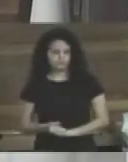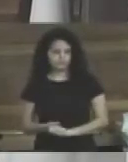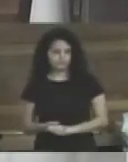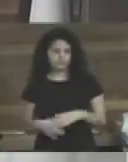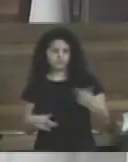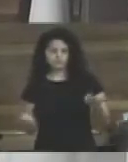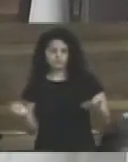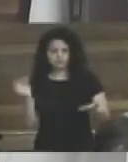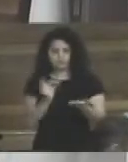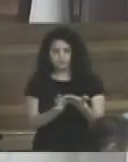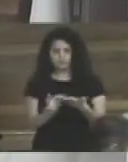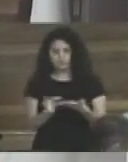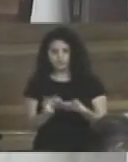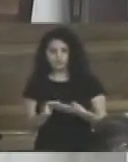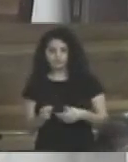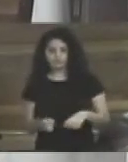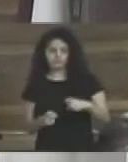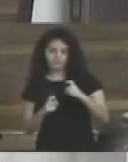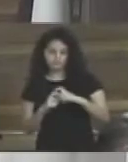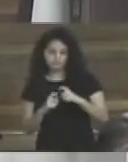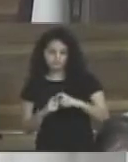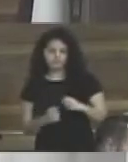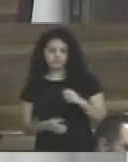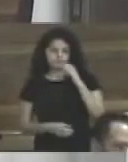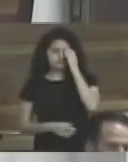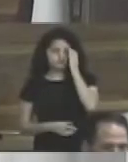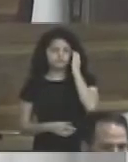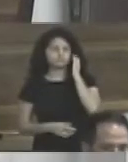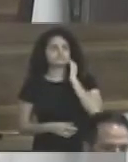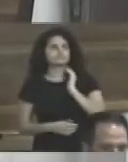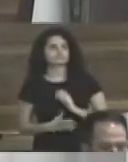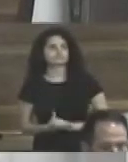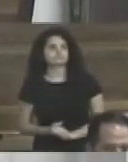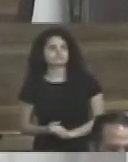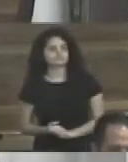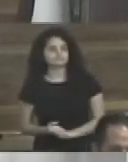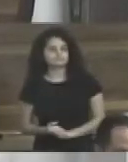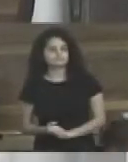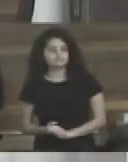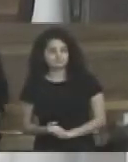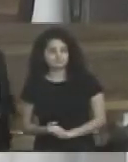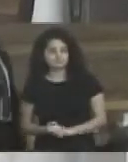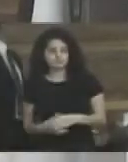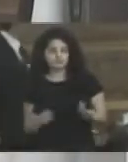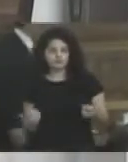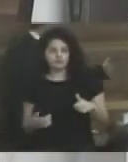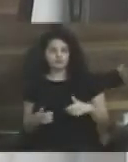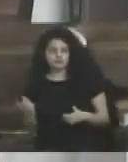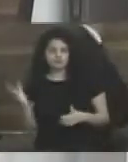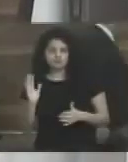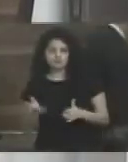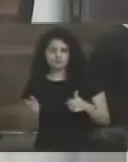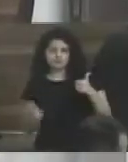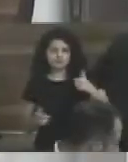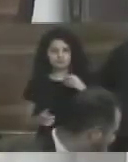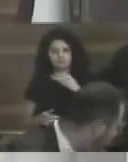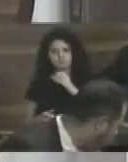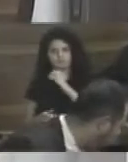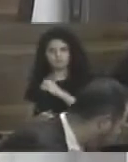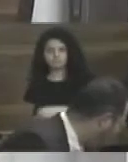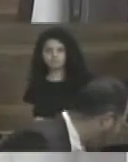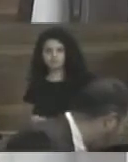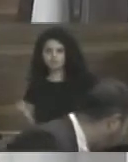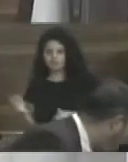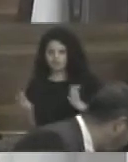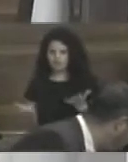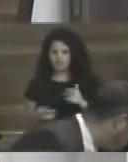a perícia médica. Então, ou seja, não é nada, quem recebe R$ 1.000 passa a receber R$ 1.250. Quem recebe dois passa a